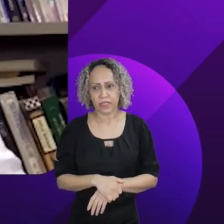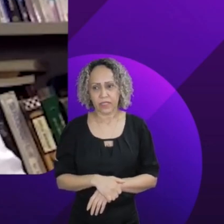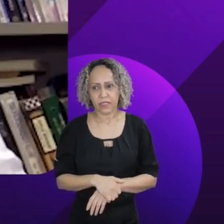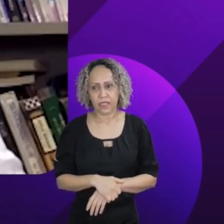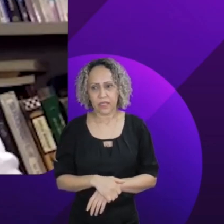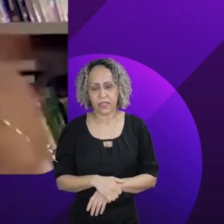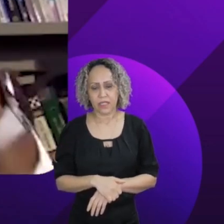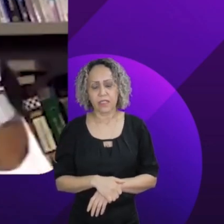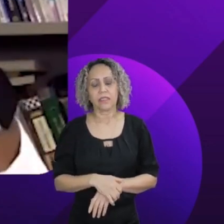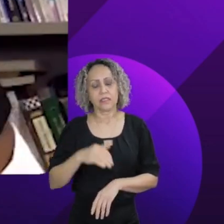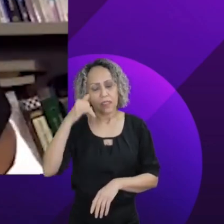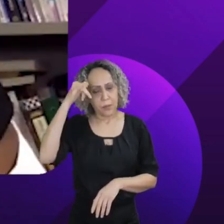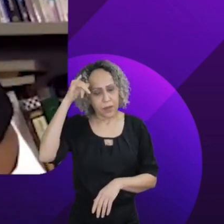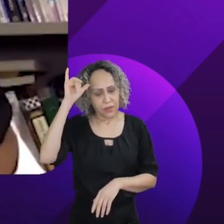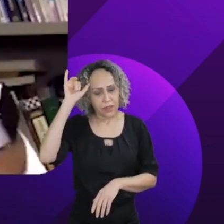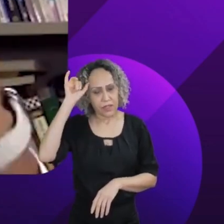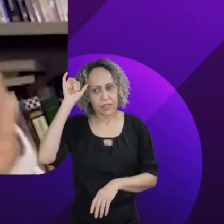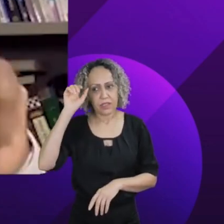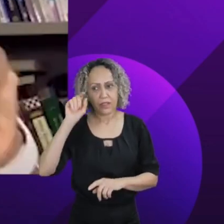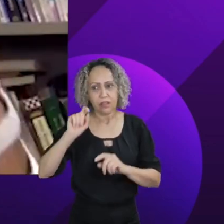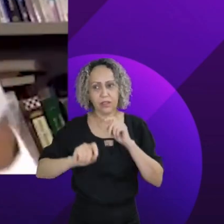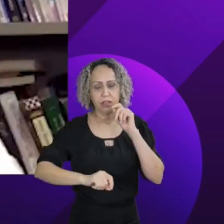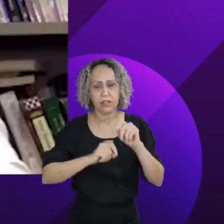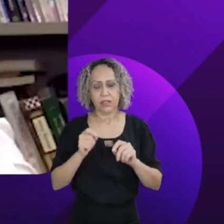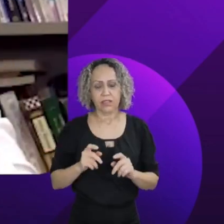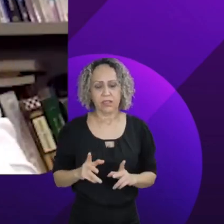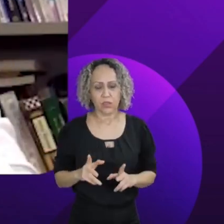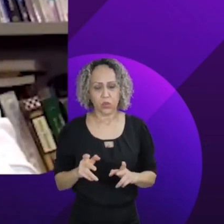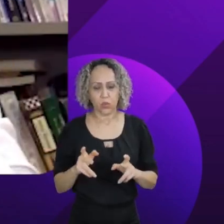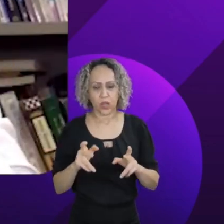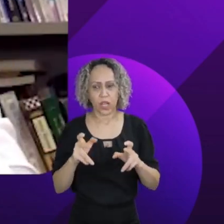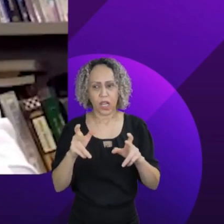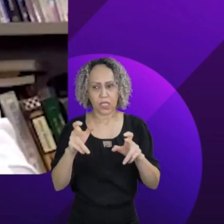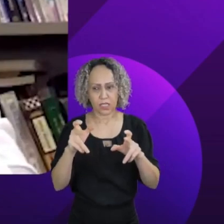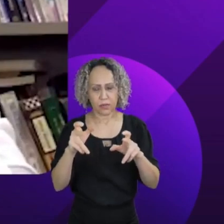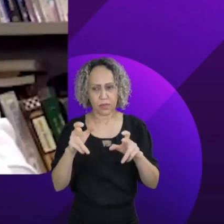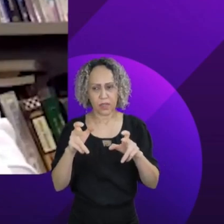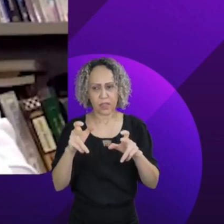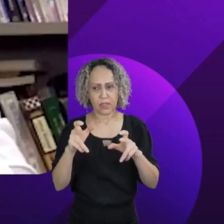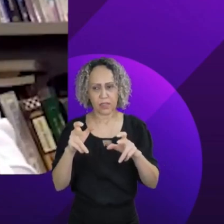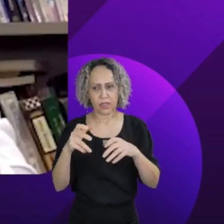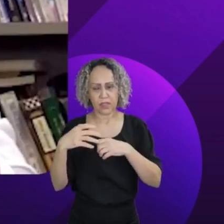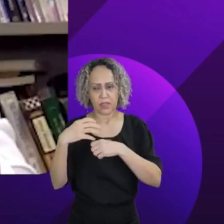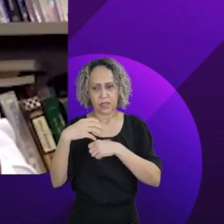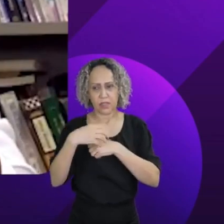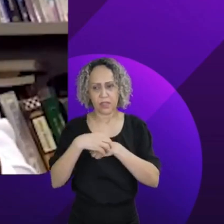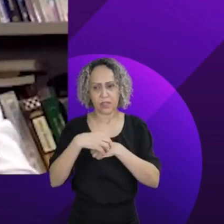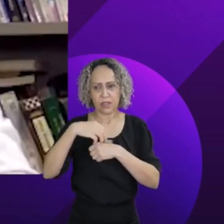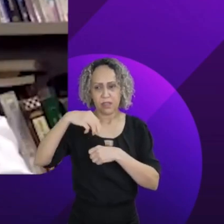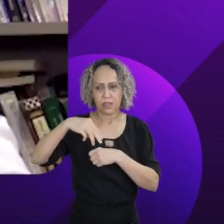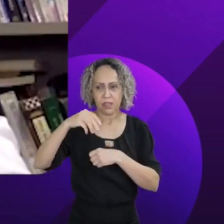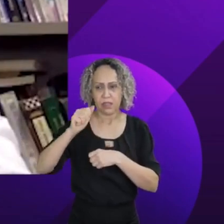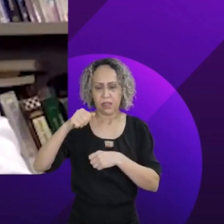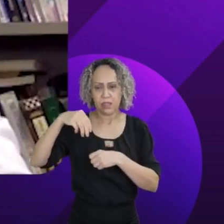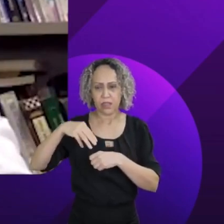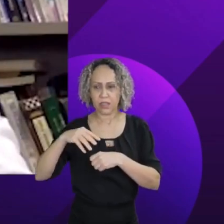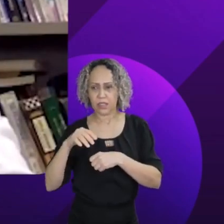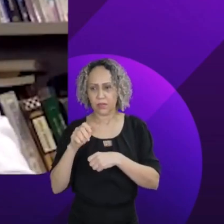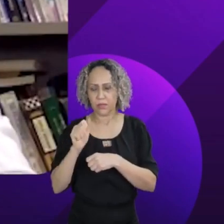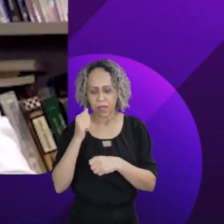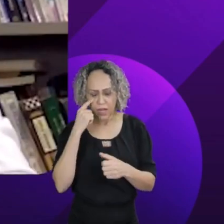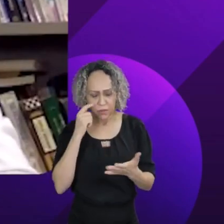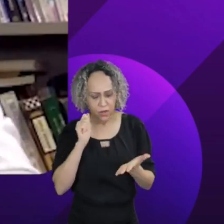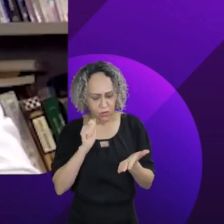e a prevenção do câncer de mama entre as mulheres. Eu estava falando de prevenção e eu tinha notado